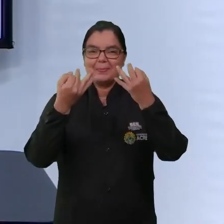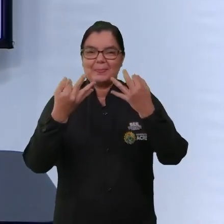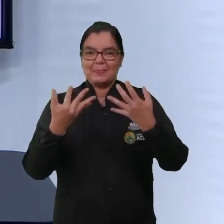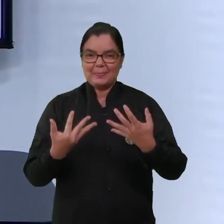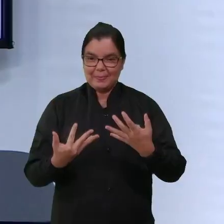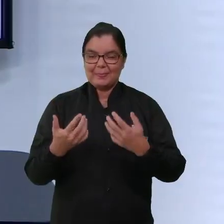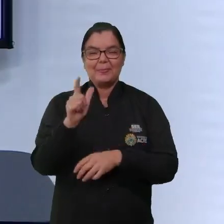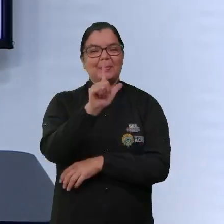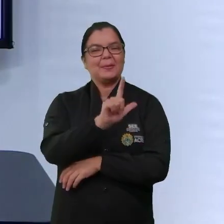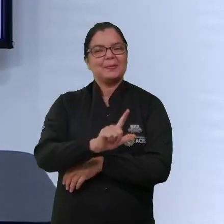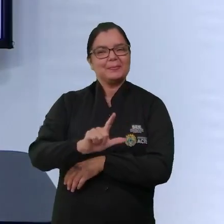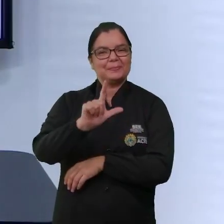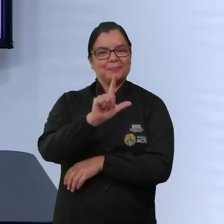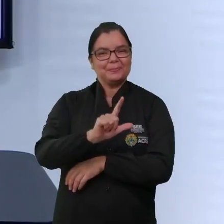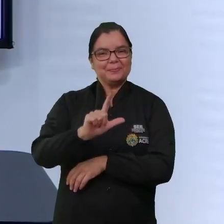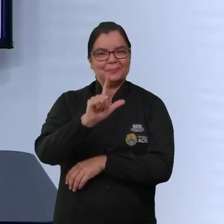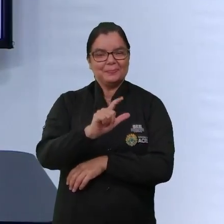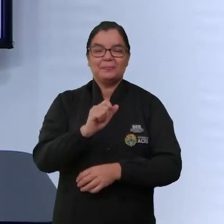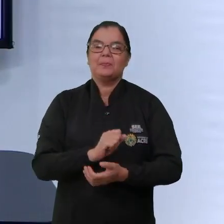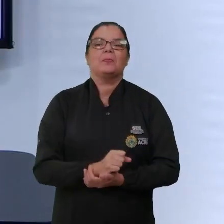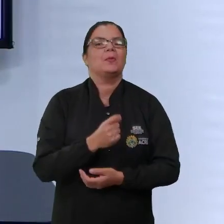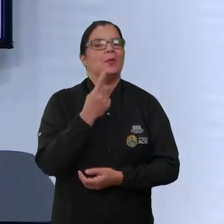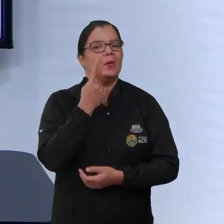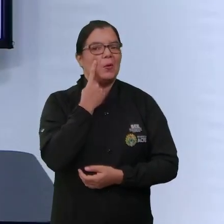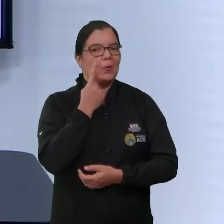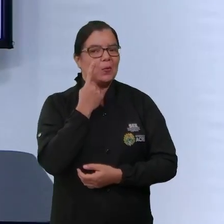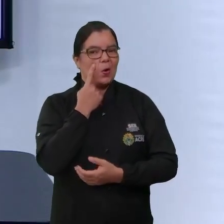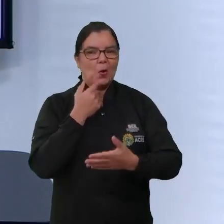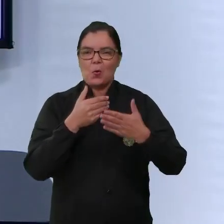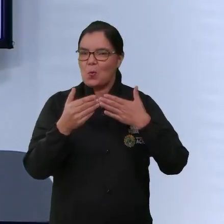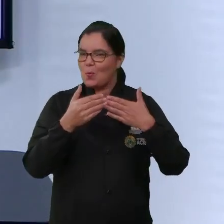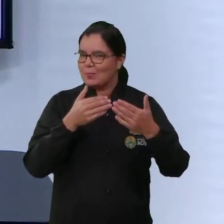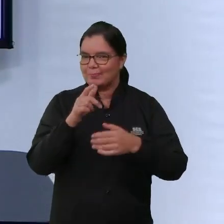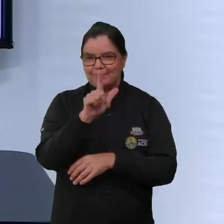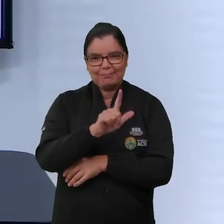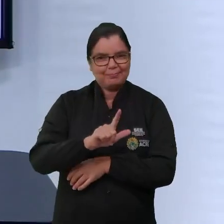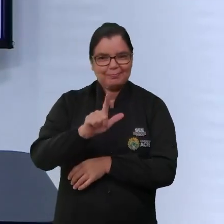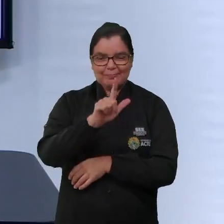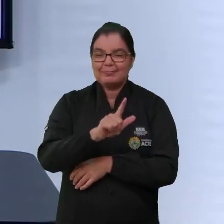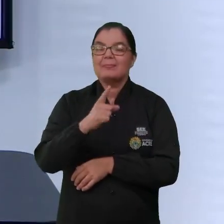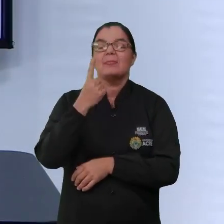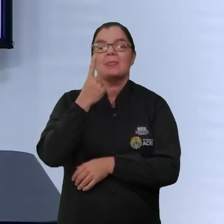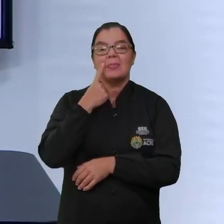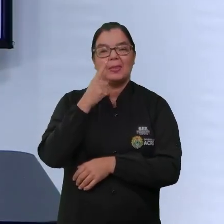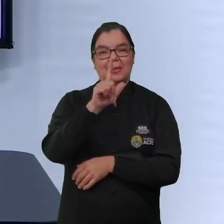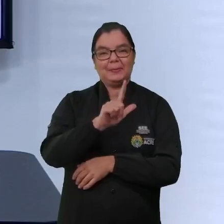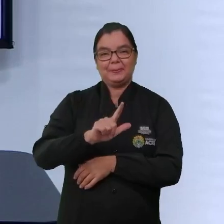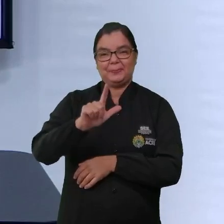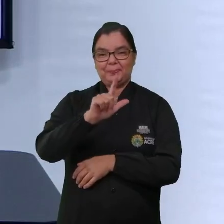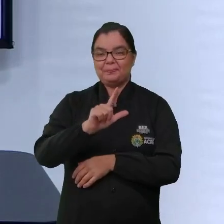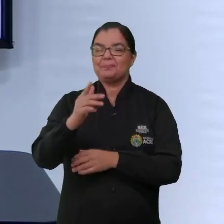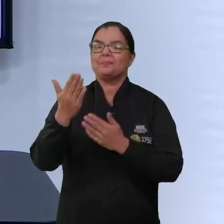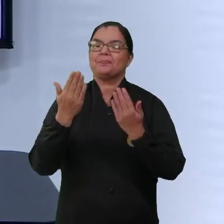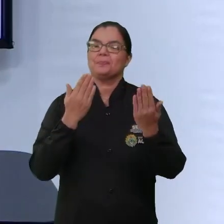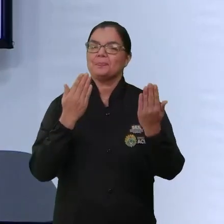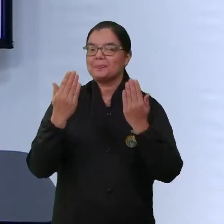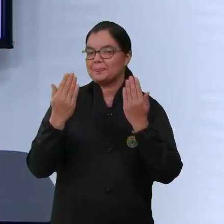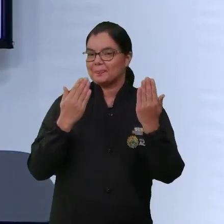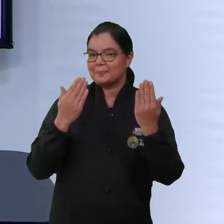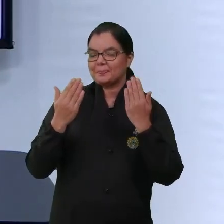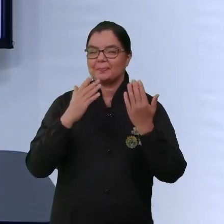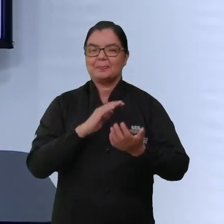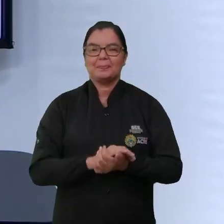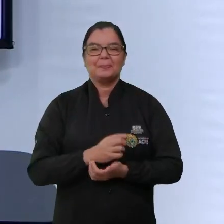sobre literatura. E olhe que não é qualquer literatura, viu? É literatura